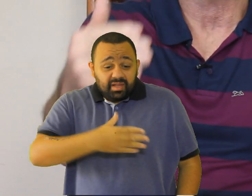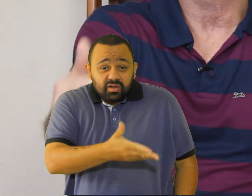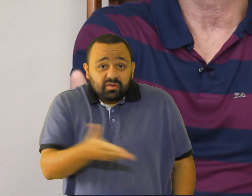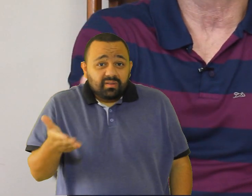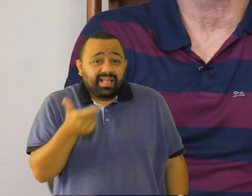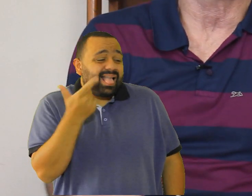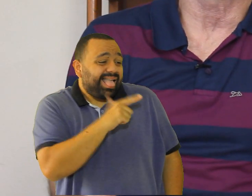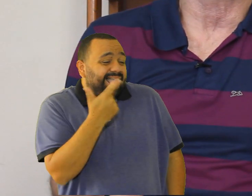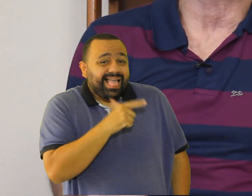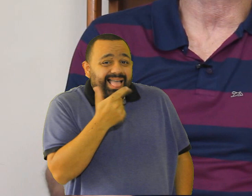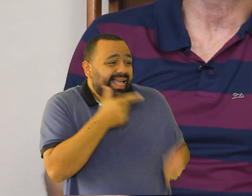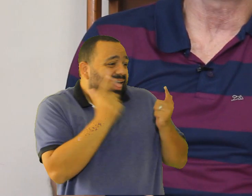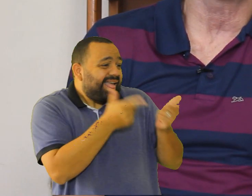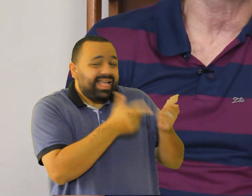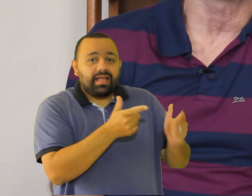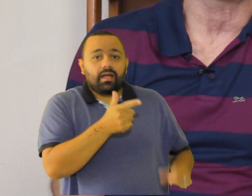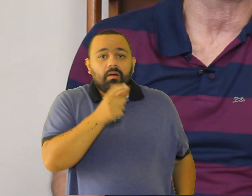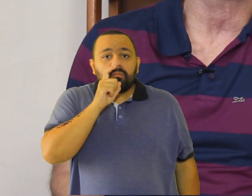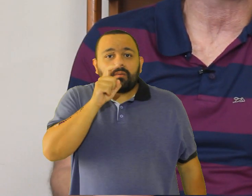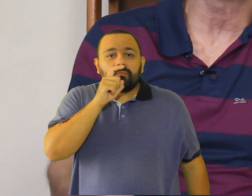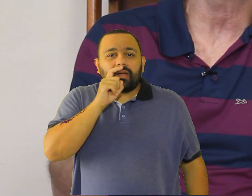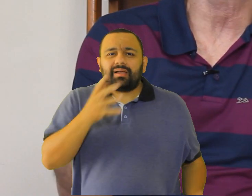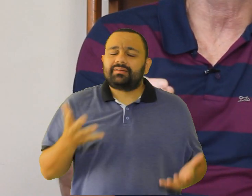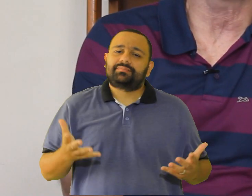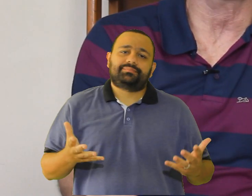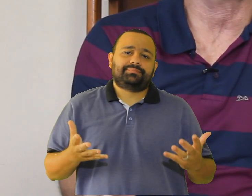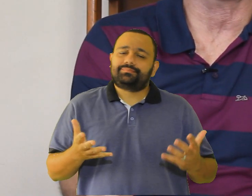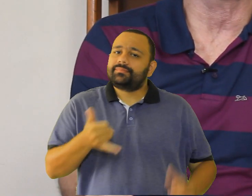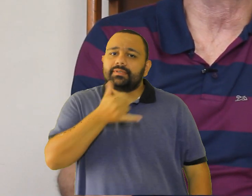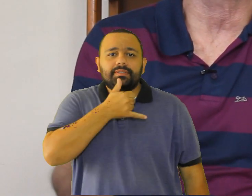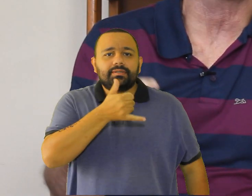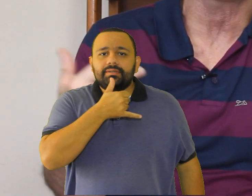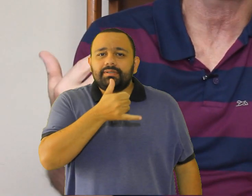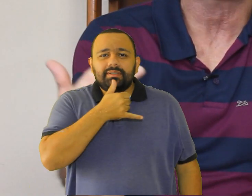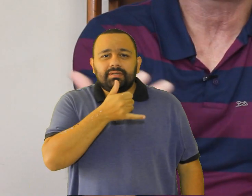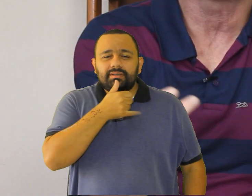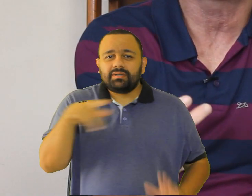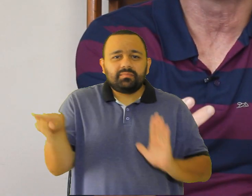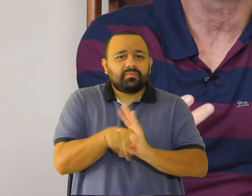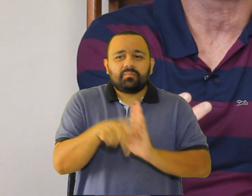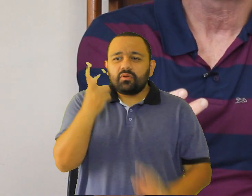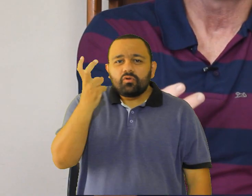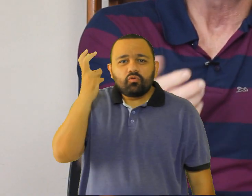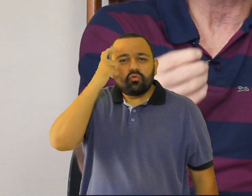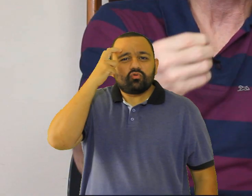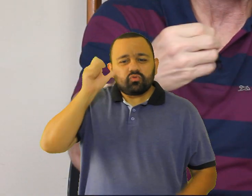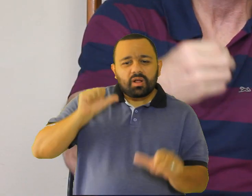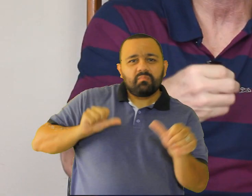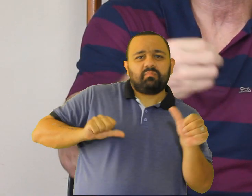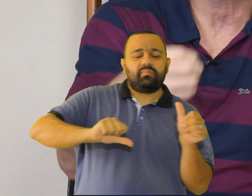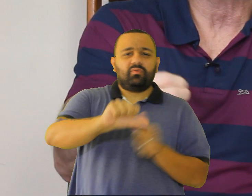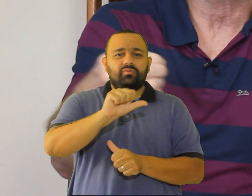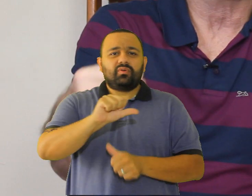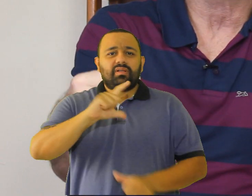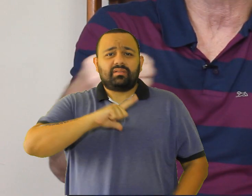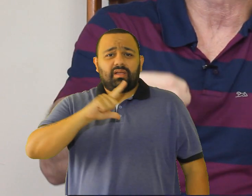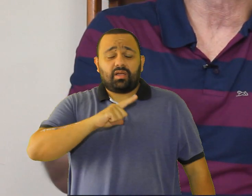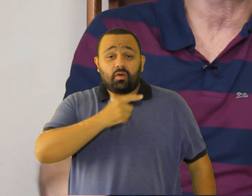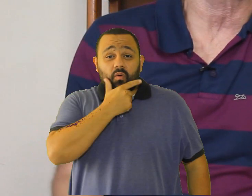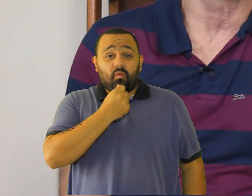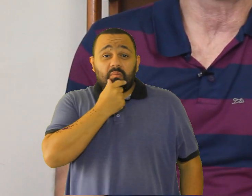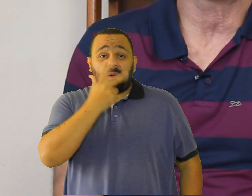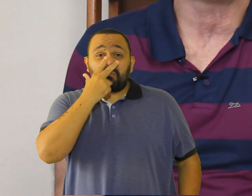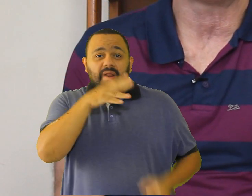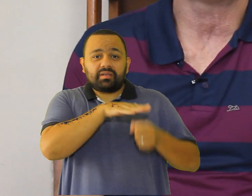tiram sarro do próprio pai e muito mais. É muito triste isso, como a cultura tem esvaziado